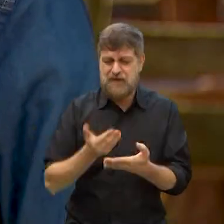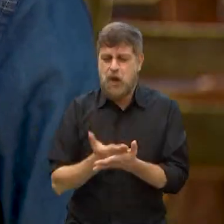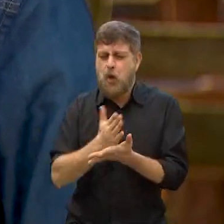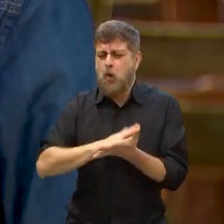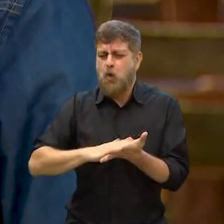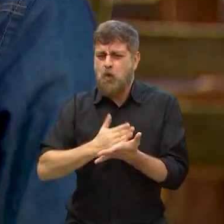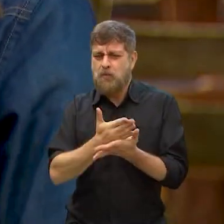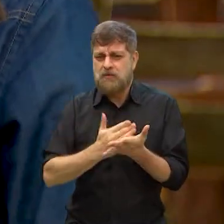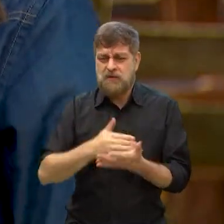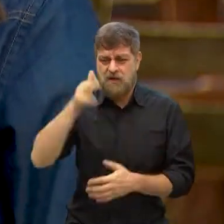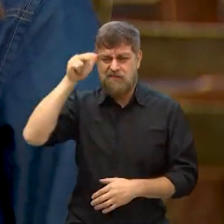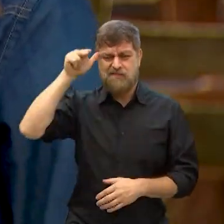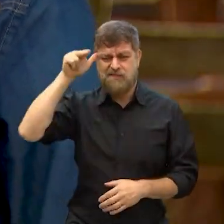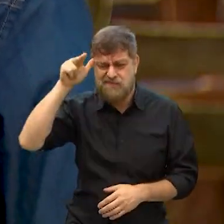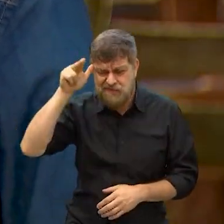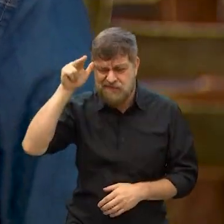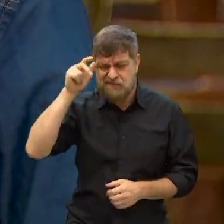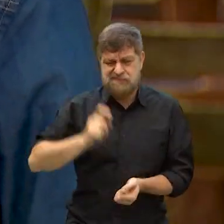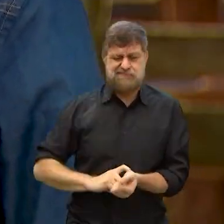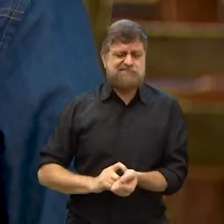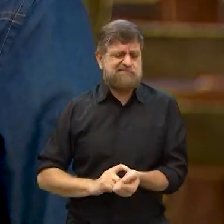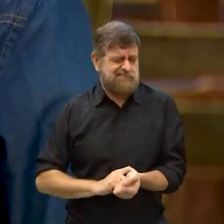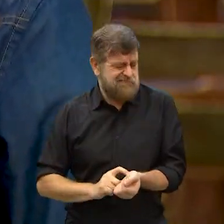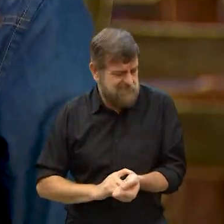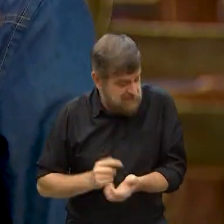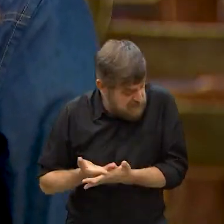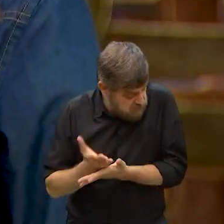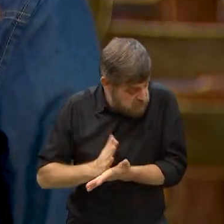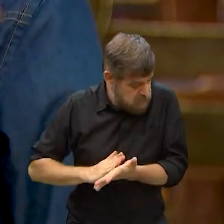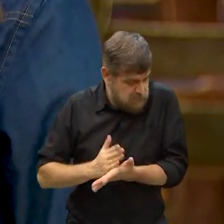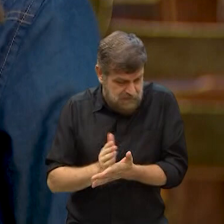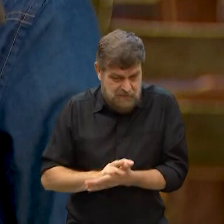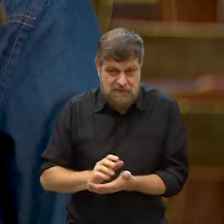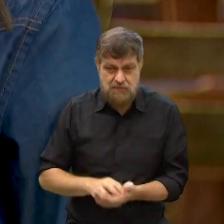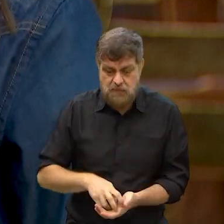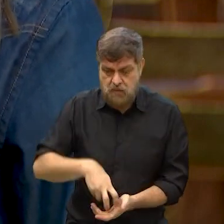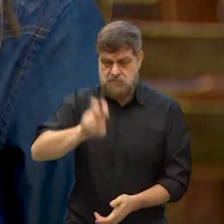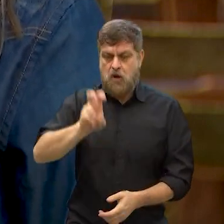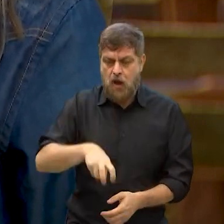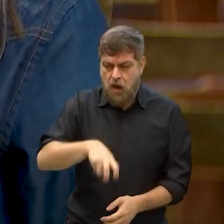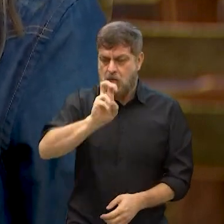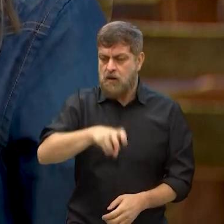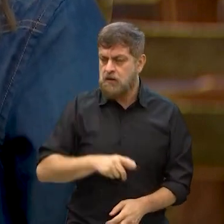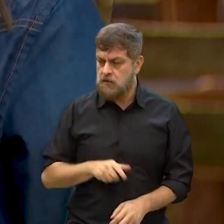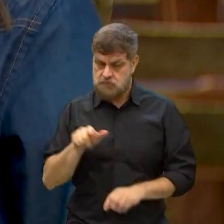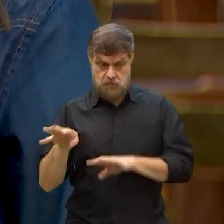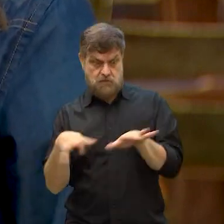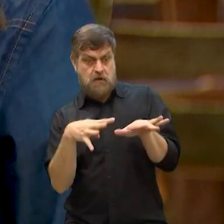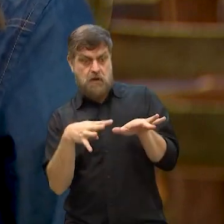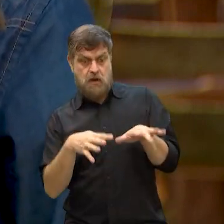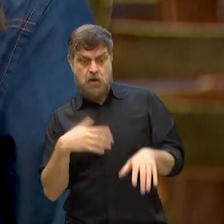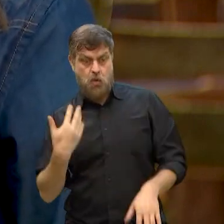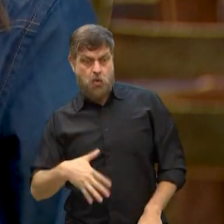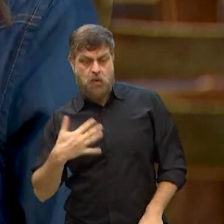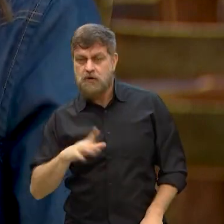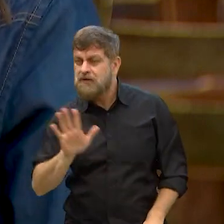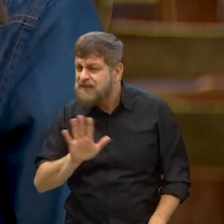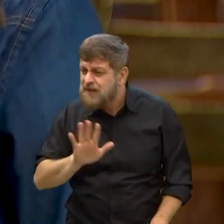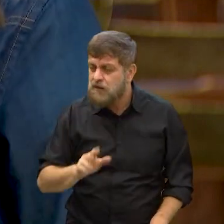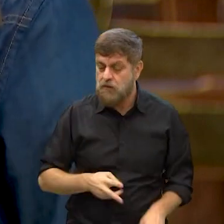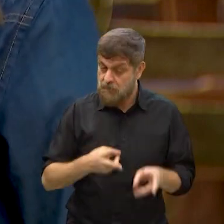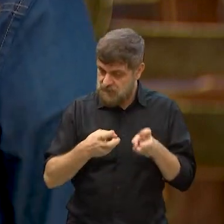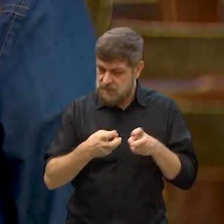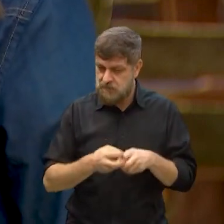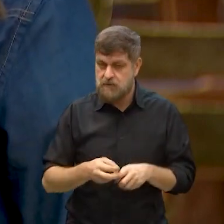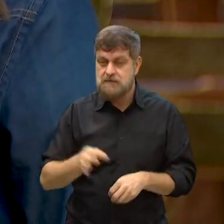a gente coloca na manta, às vezes o cavalo pode se sentir incomodado e pular, e às vezes as pessoas interpretam isso